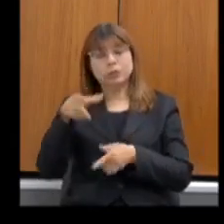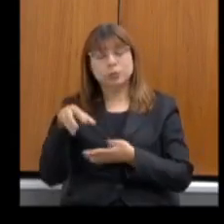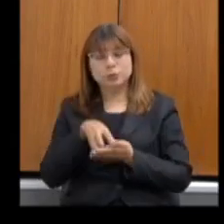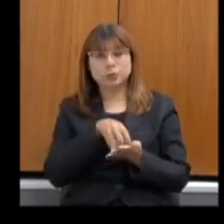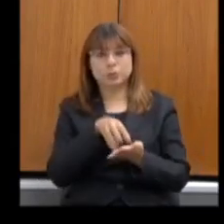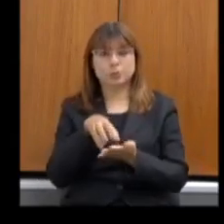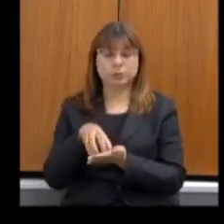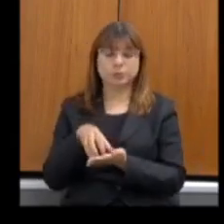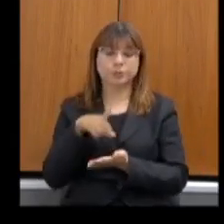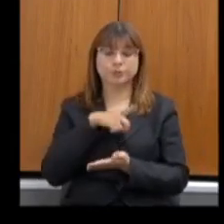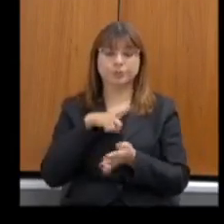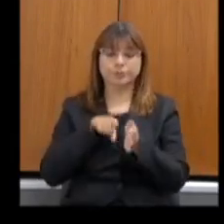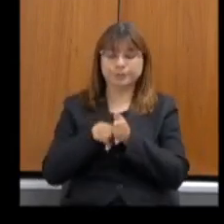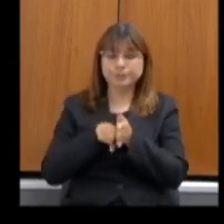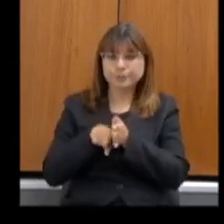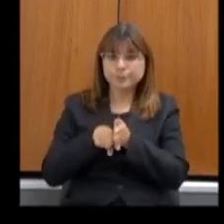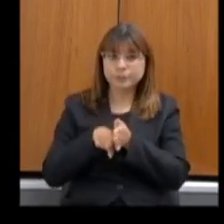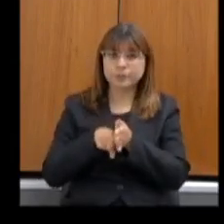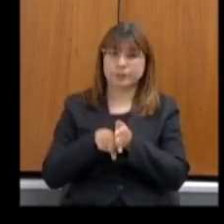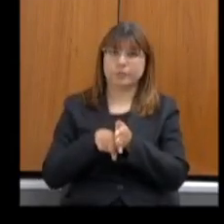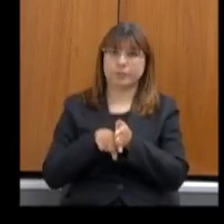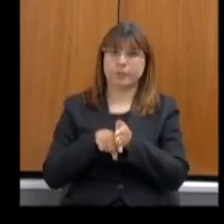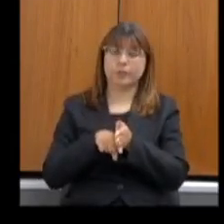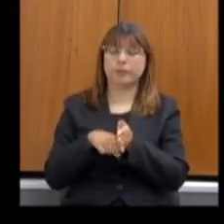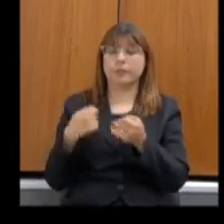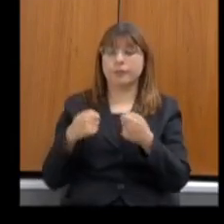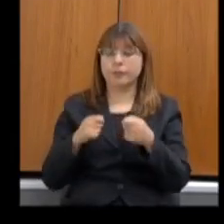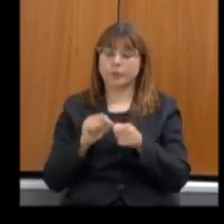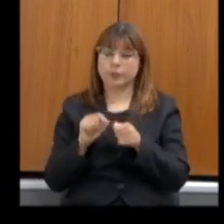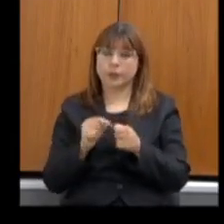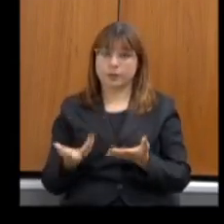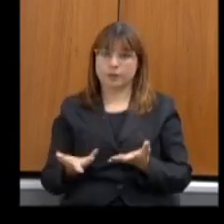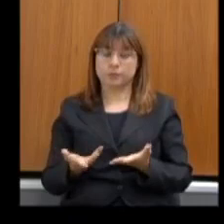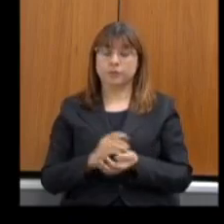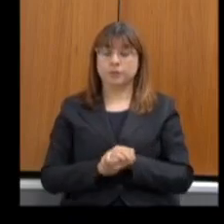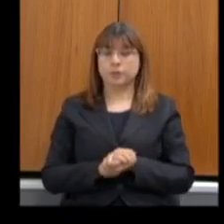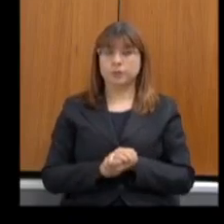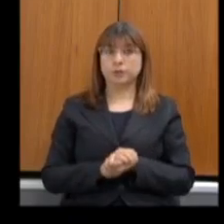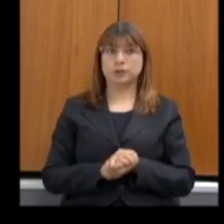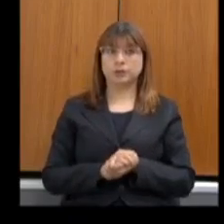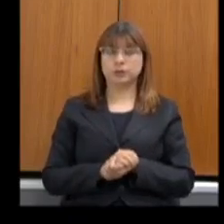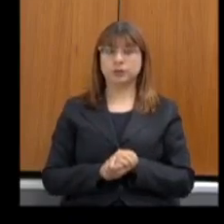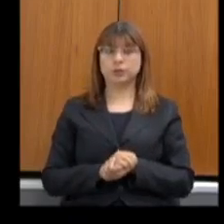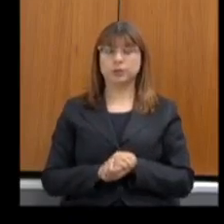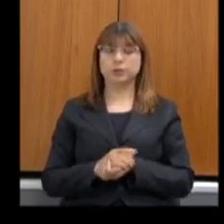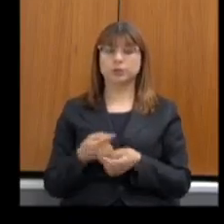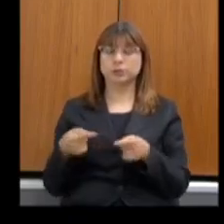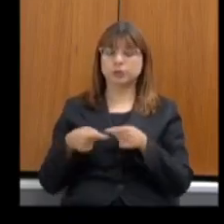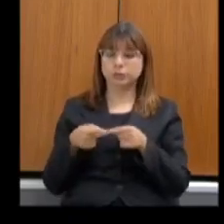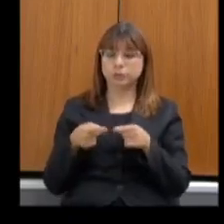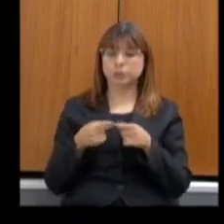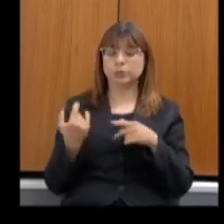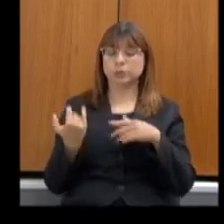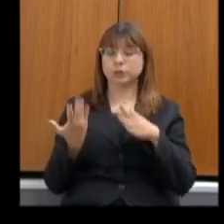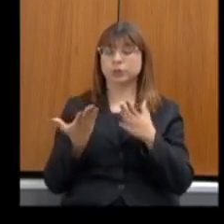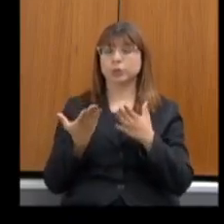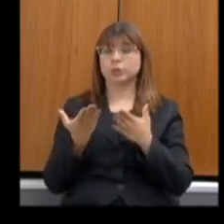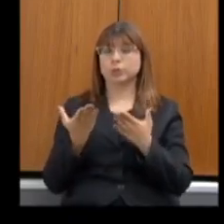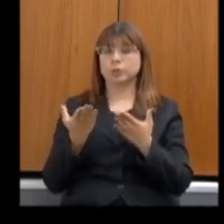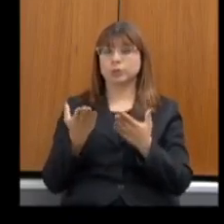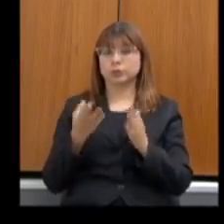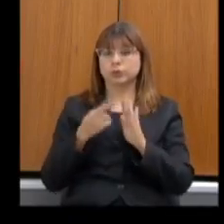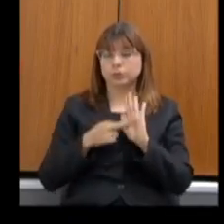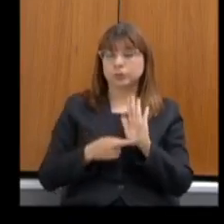de pesquisa o a deve ser feito porque a dispositivos funcionais ao